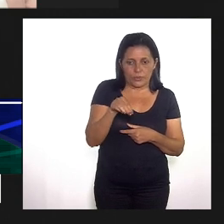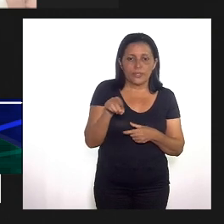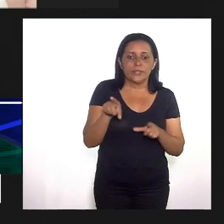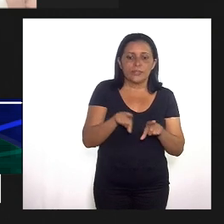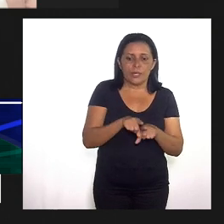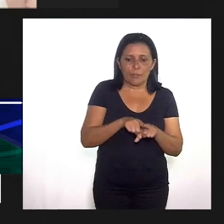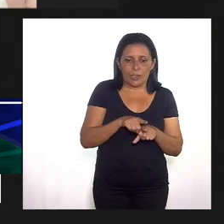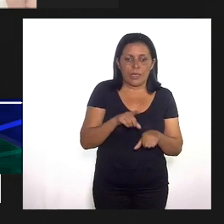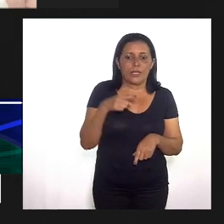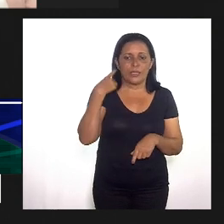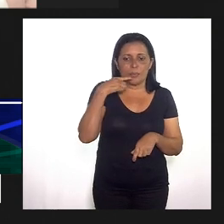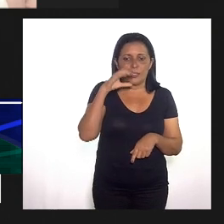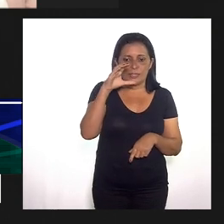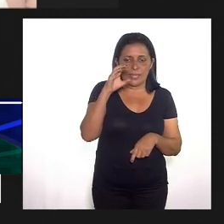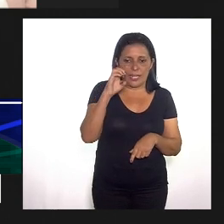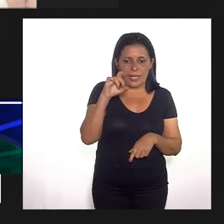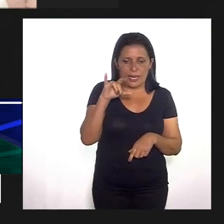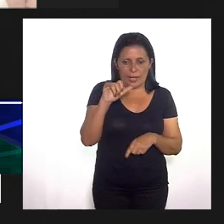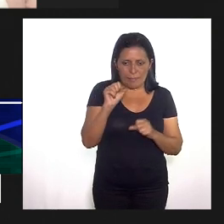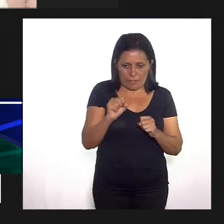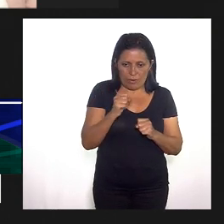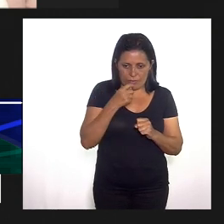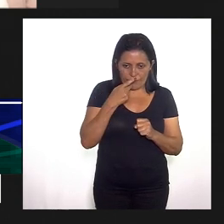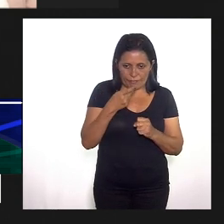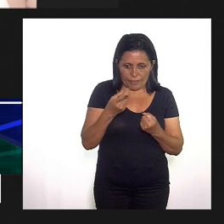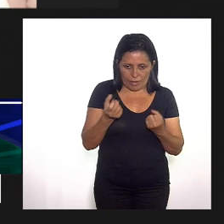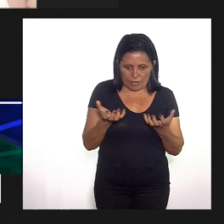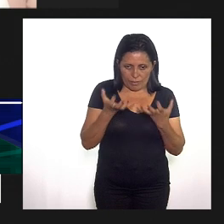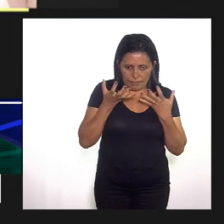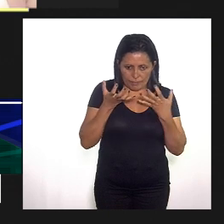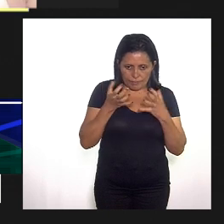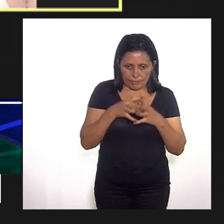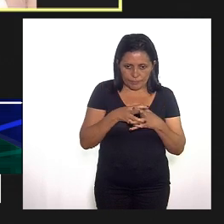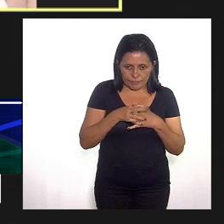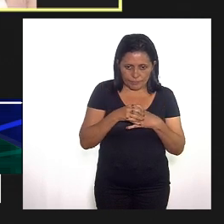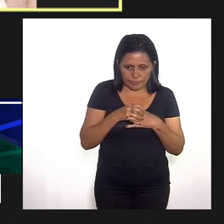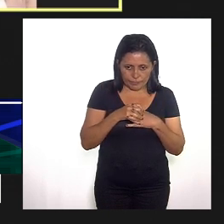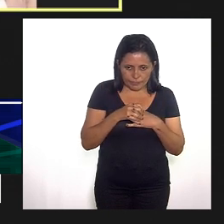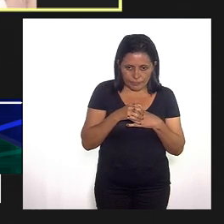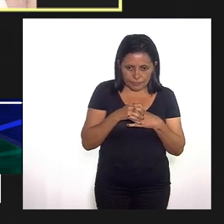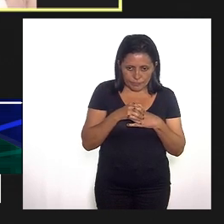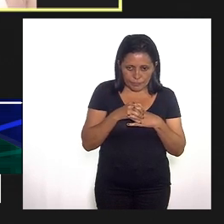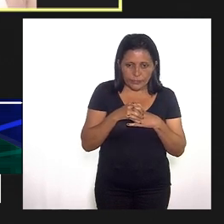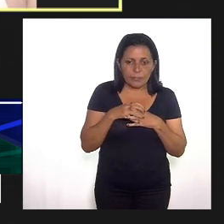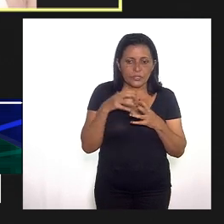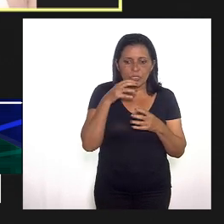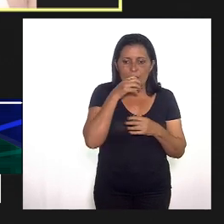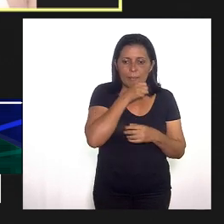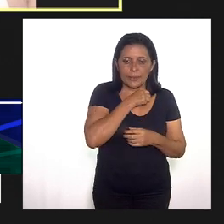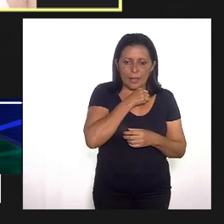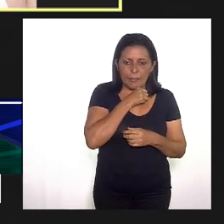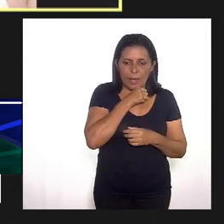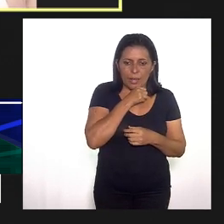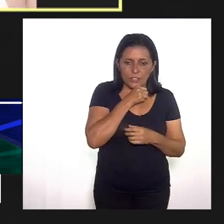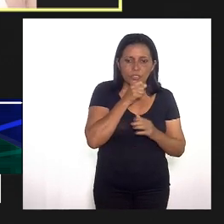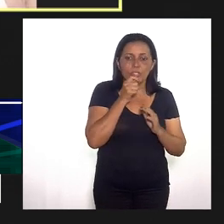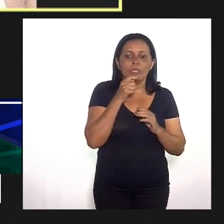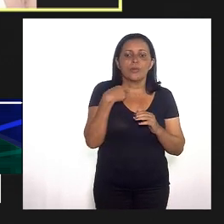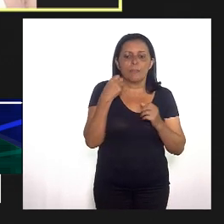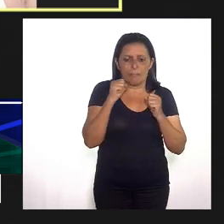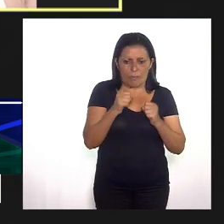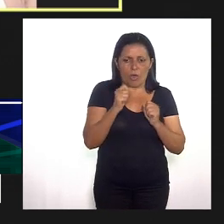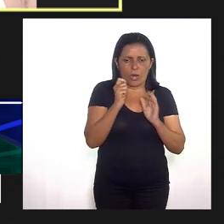que vai querer fazer o uso da palavra? É muito deputada... rapidamente. Pode me inscrever